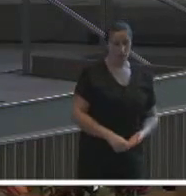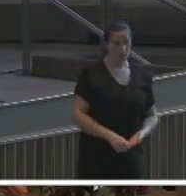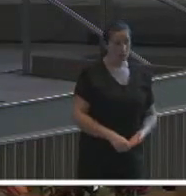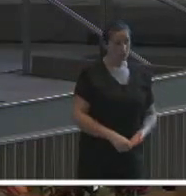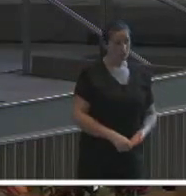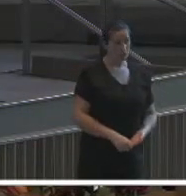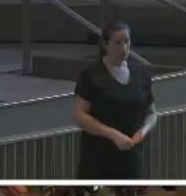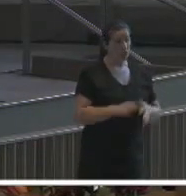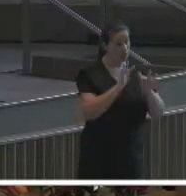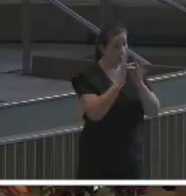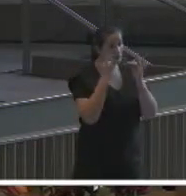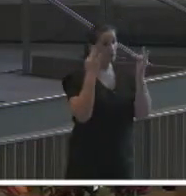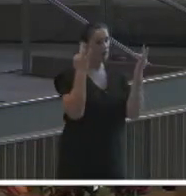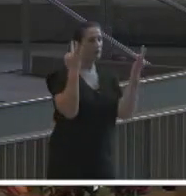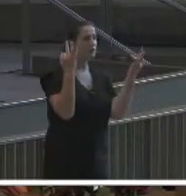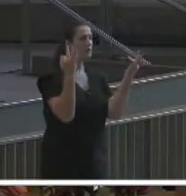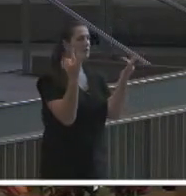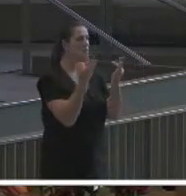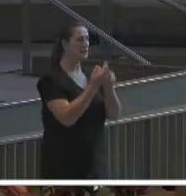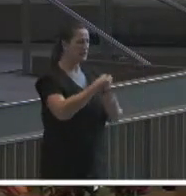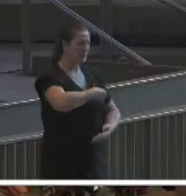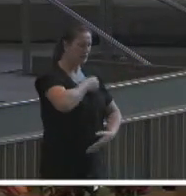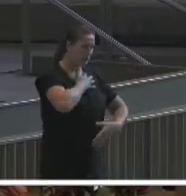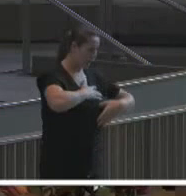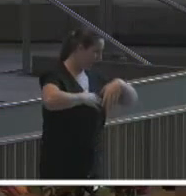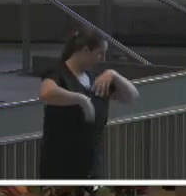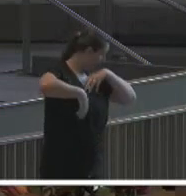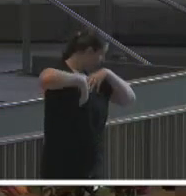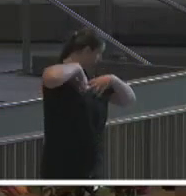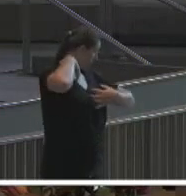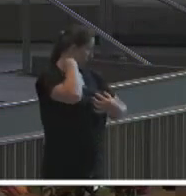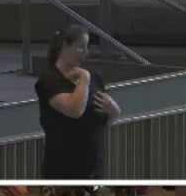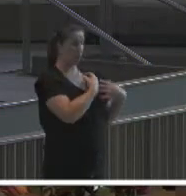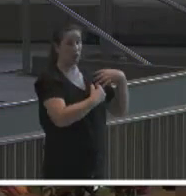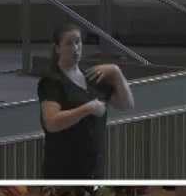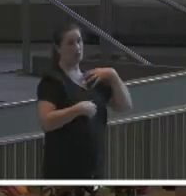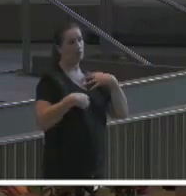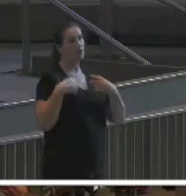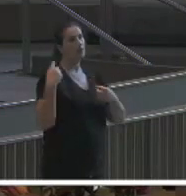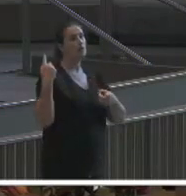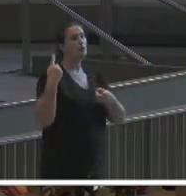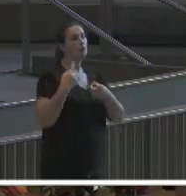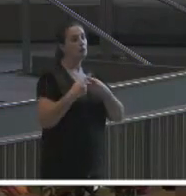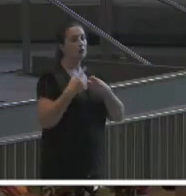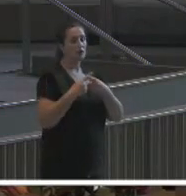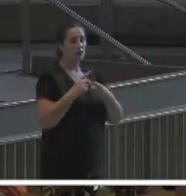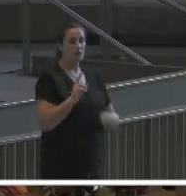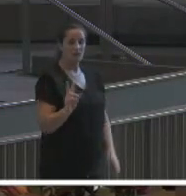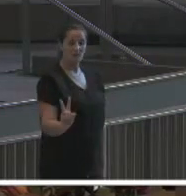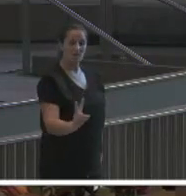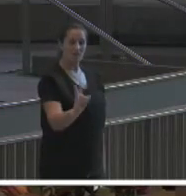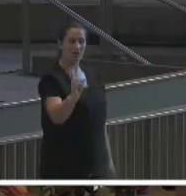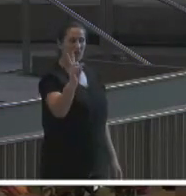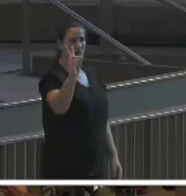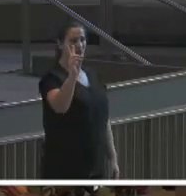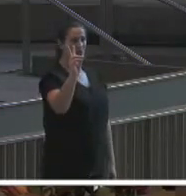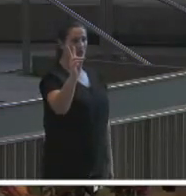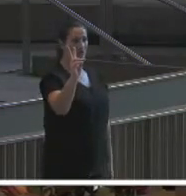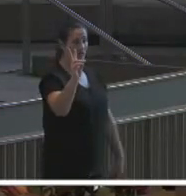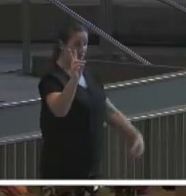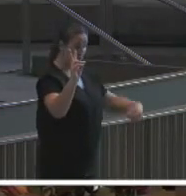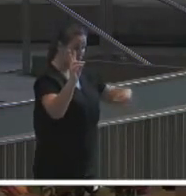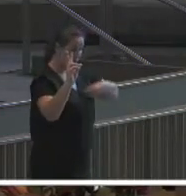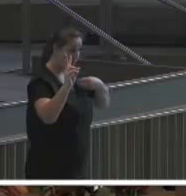E aquela família estava vivendo a maior angústia, porque o valor da vida da